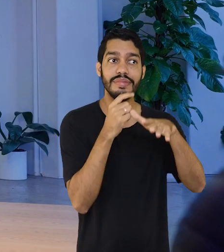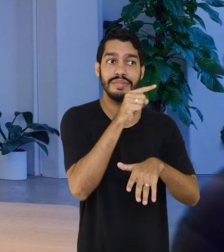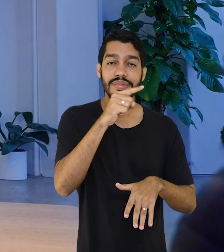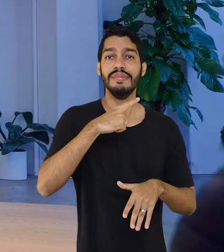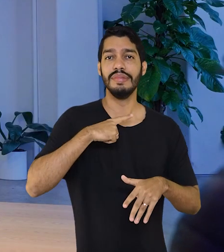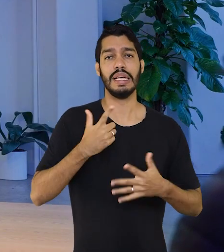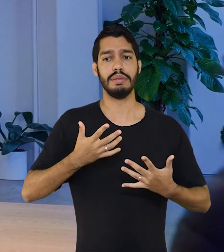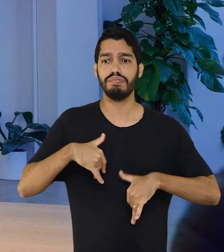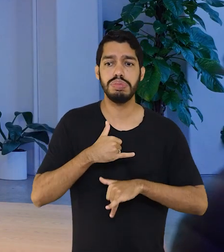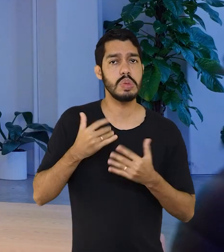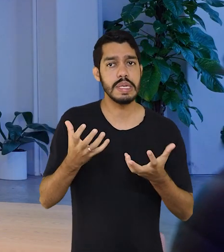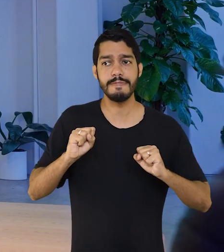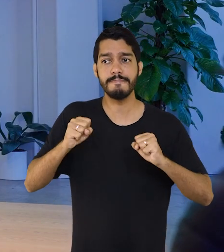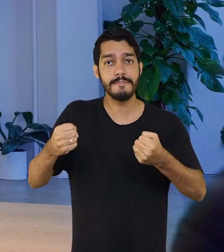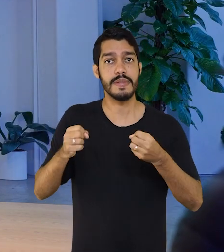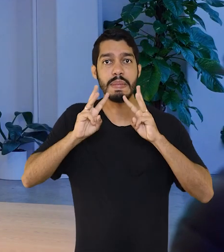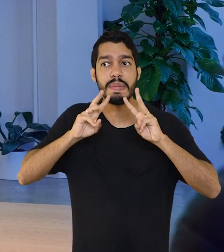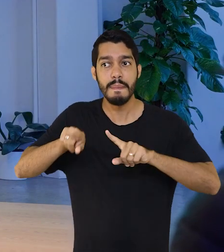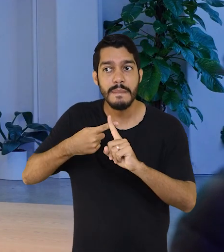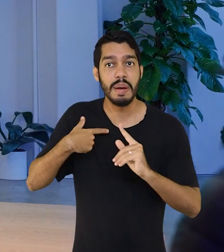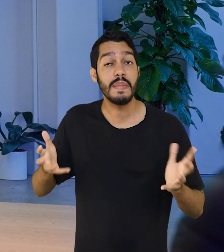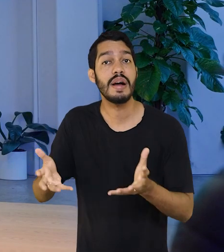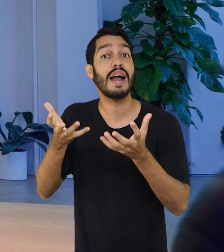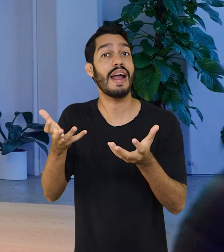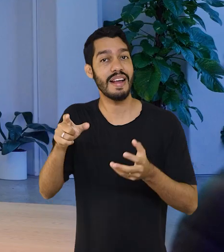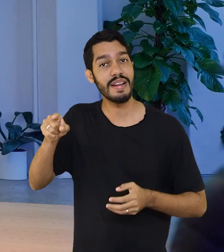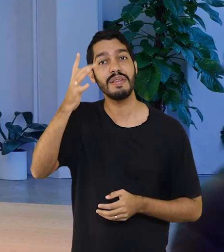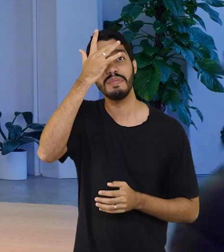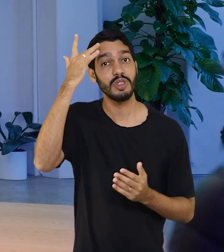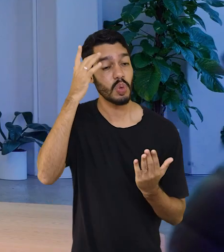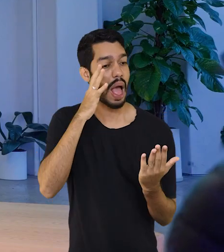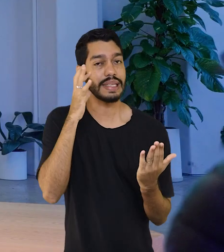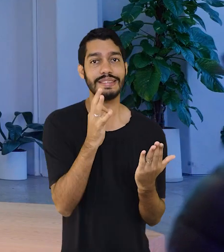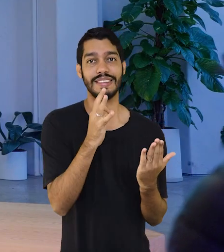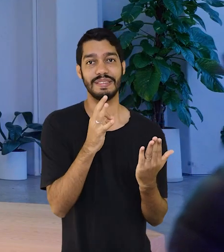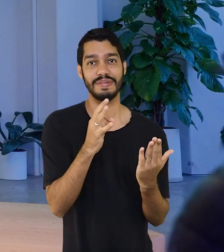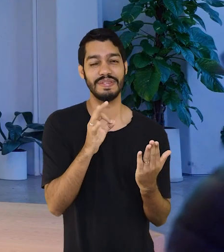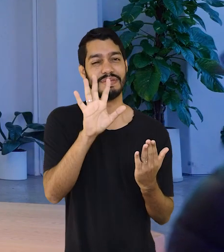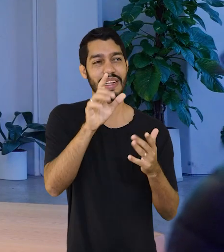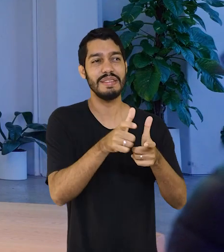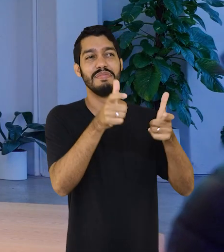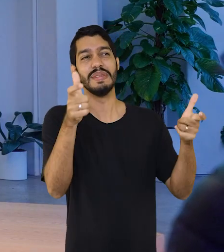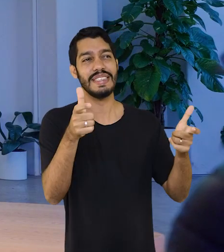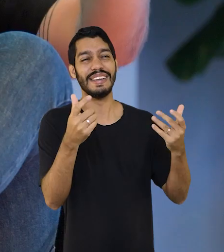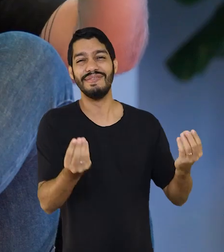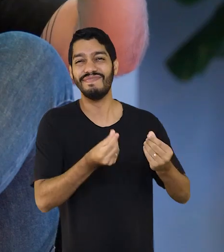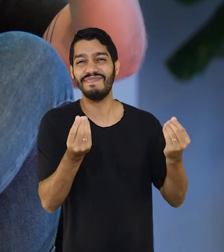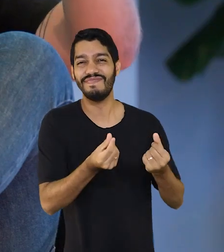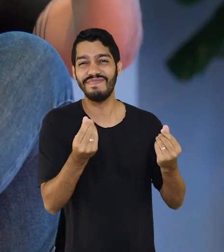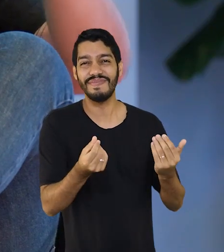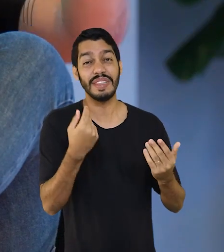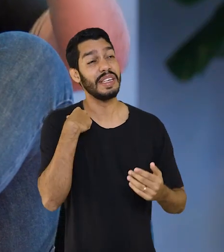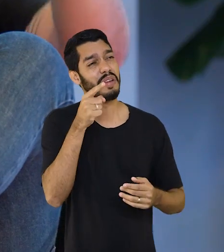tentando conquistar a atenção das pessoas, investindo em marketing, propaganda, que em geral não é relevante, certo? São aqueles